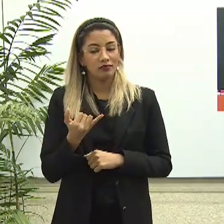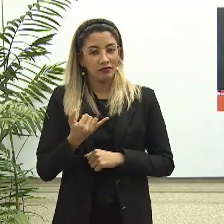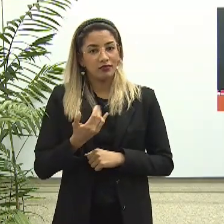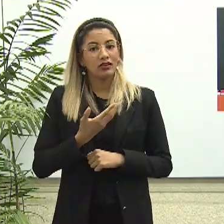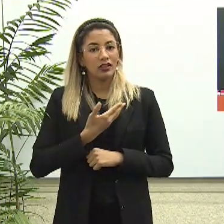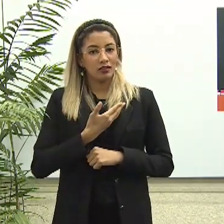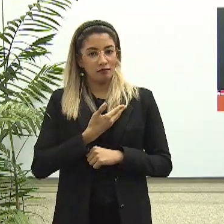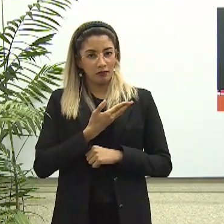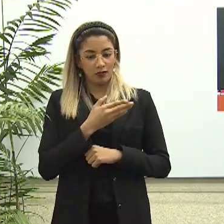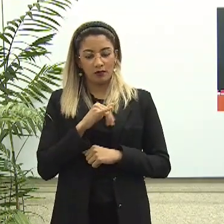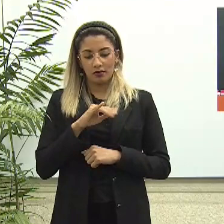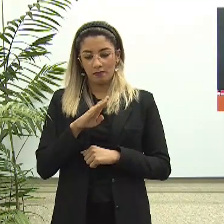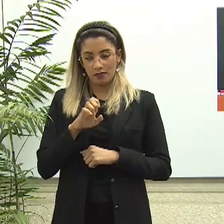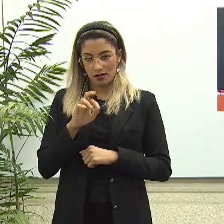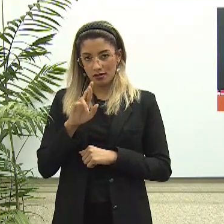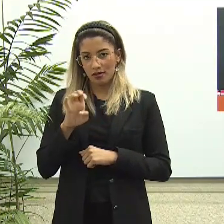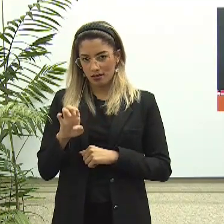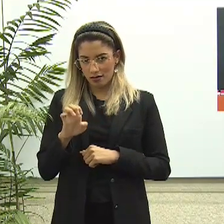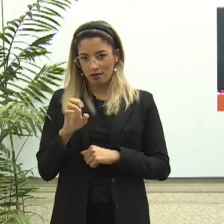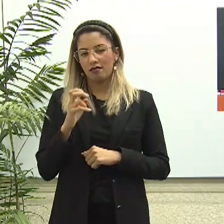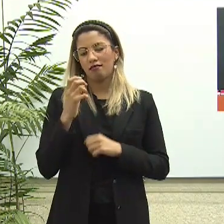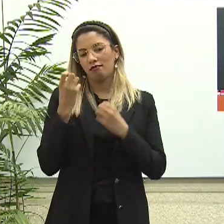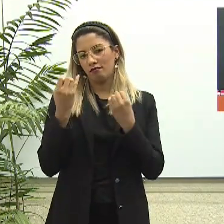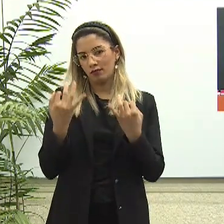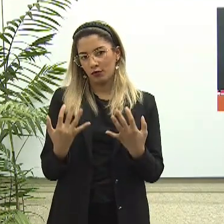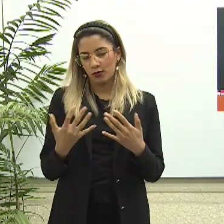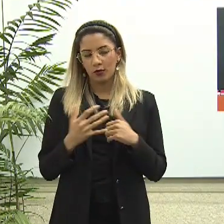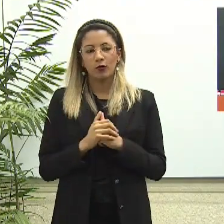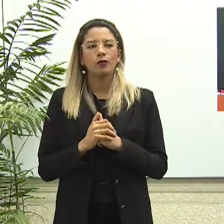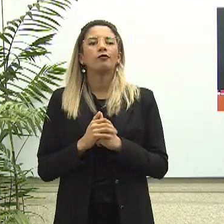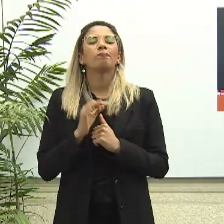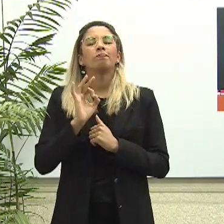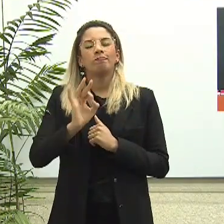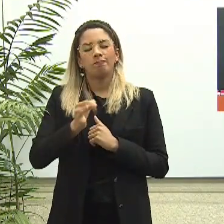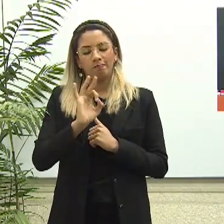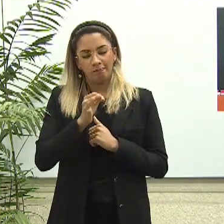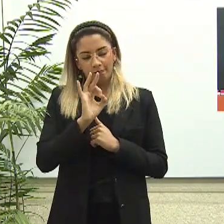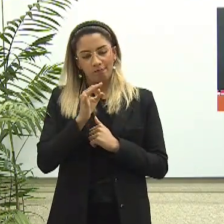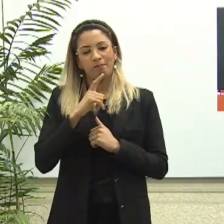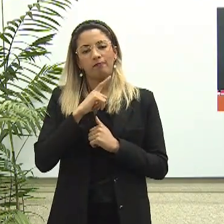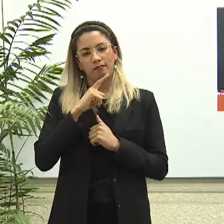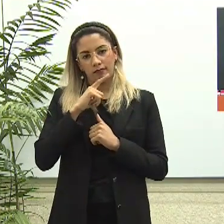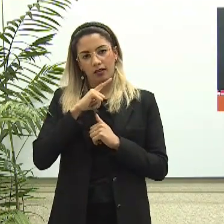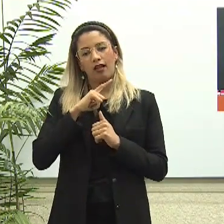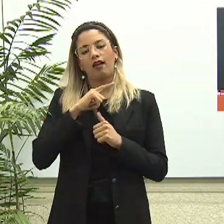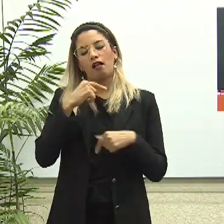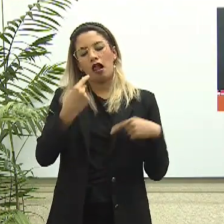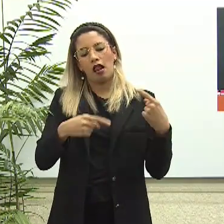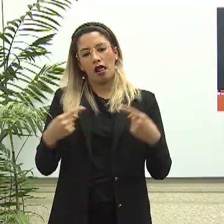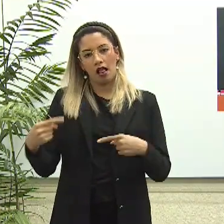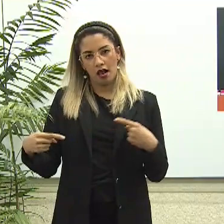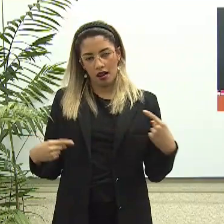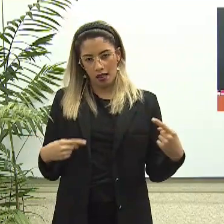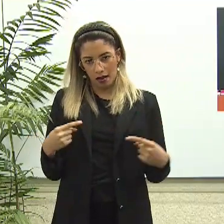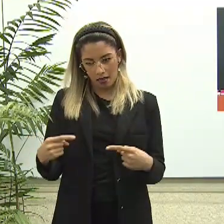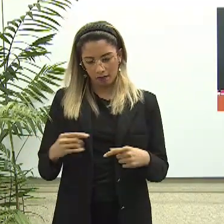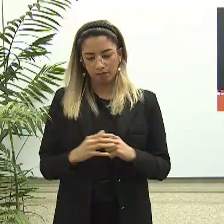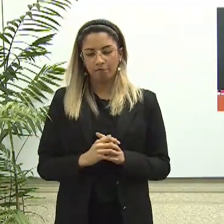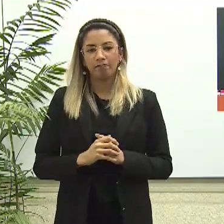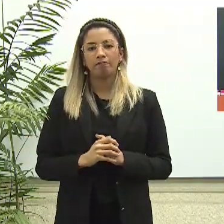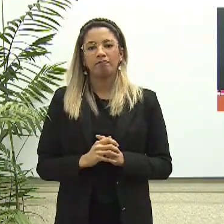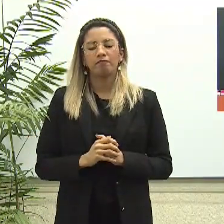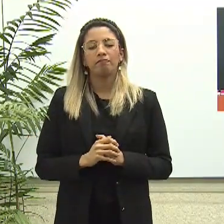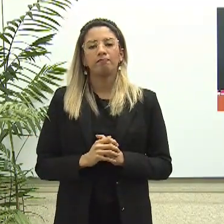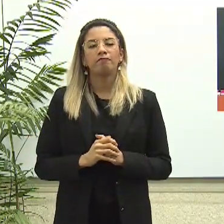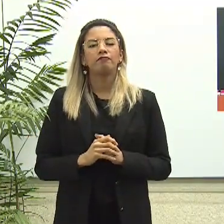Iber trouxe muito importante porque realmente há há todo um um um universo de debate né Eh até esses dias a